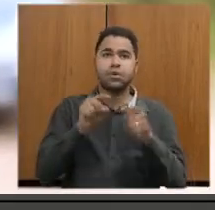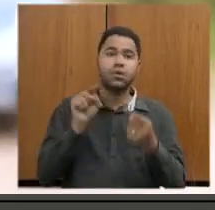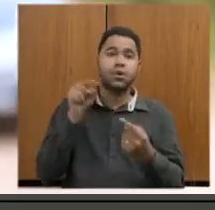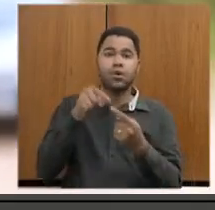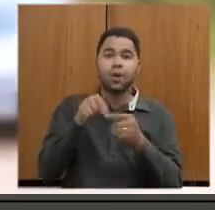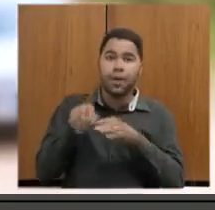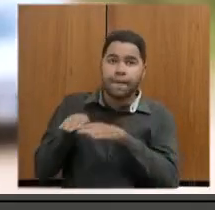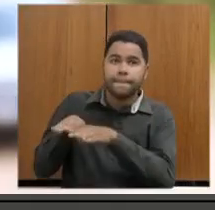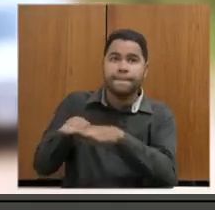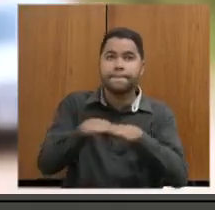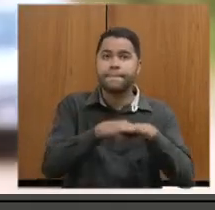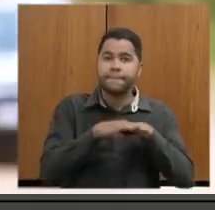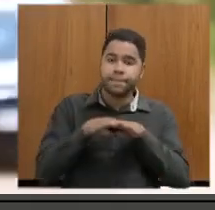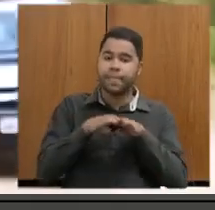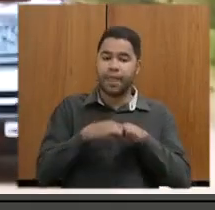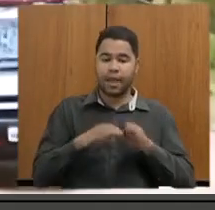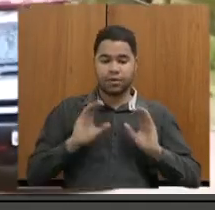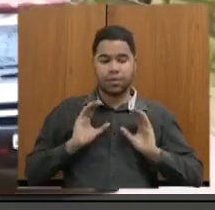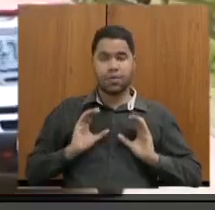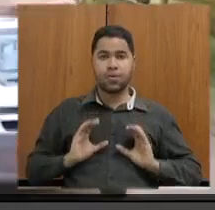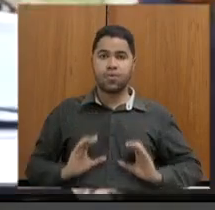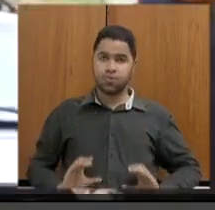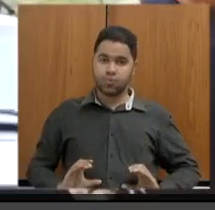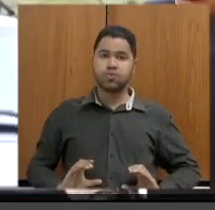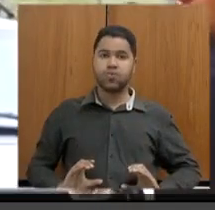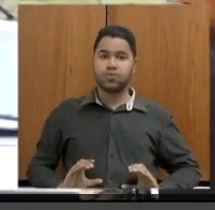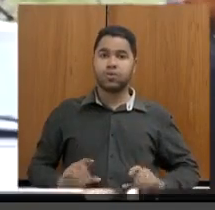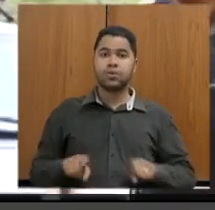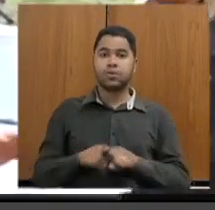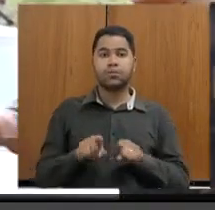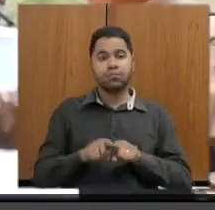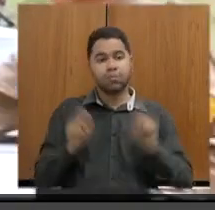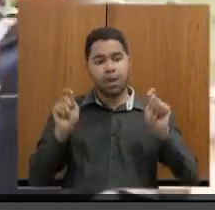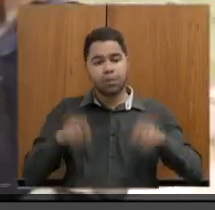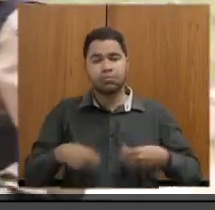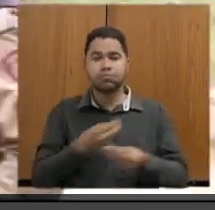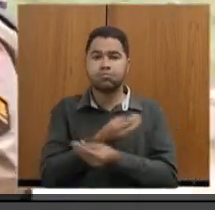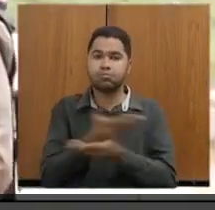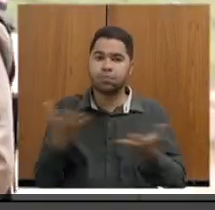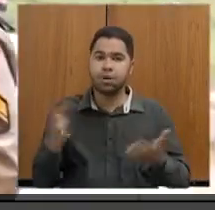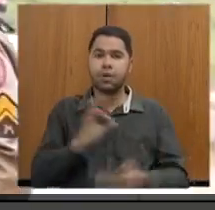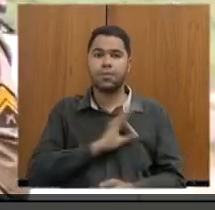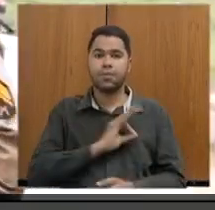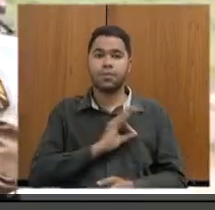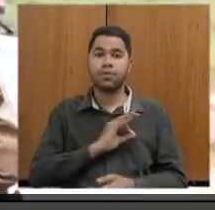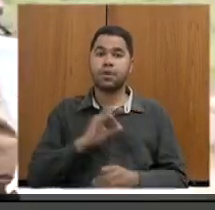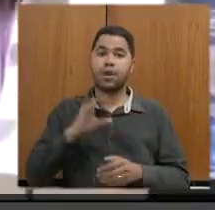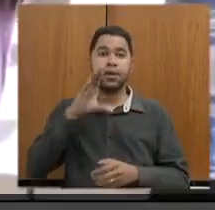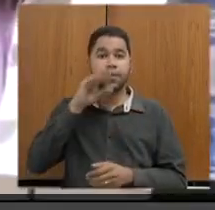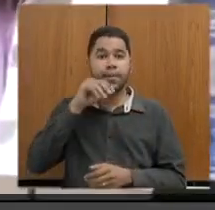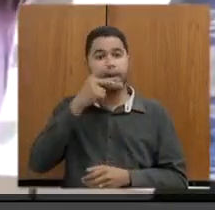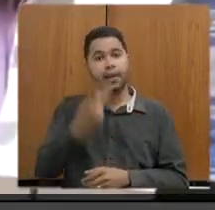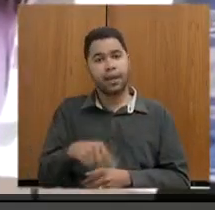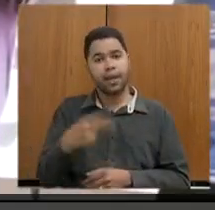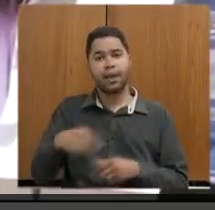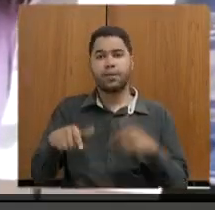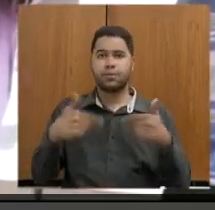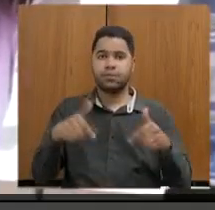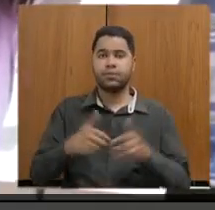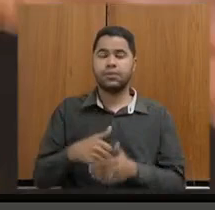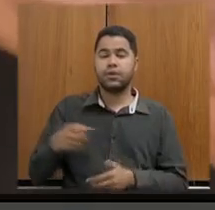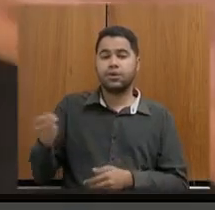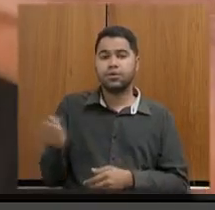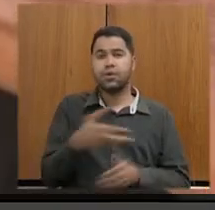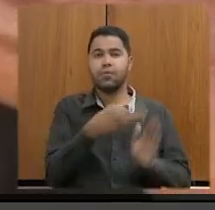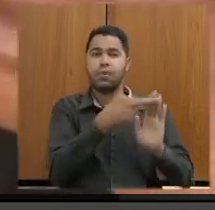padronizar as condutas operacionais e melhorar a capacitação de policiais e empregados nesta atividade além